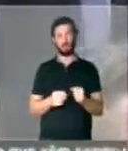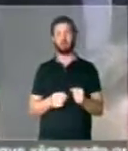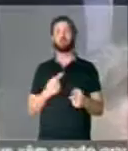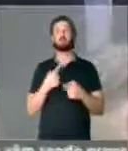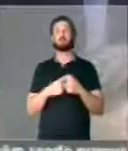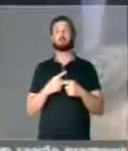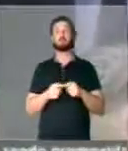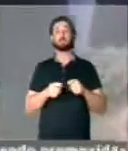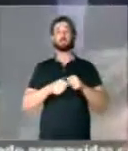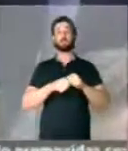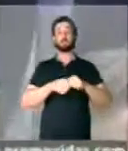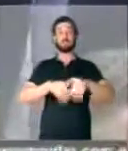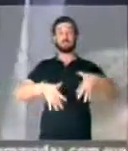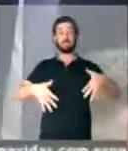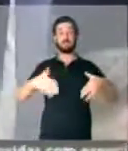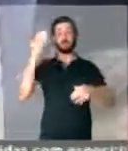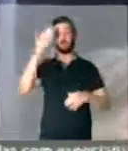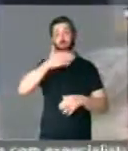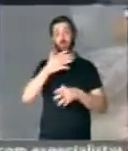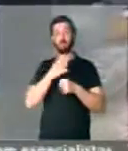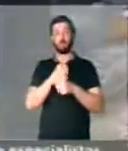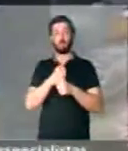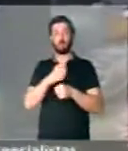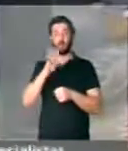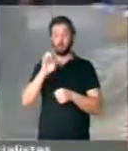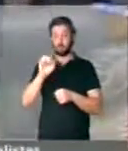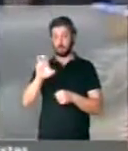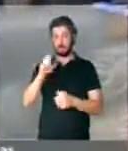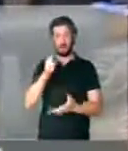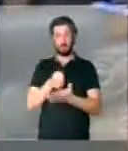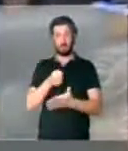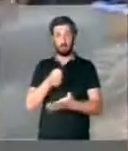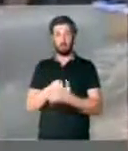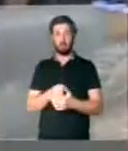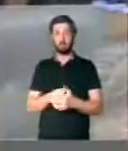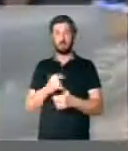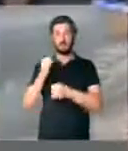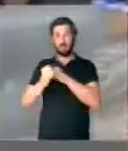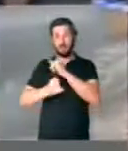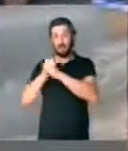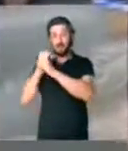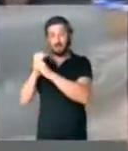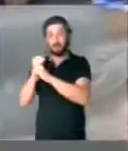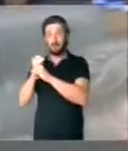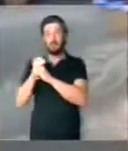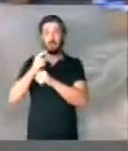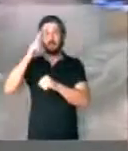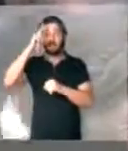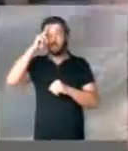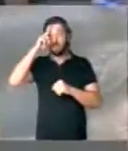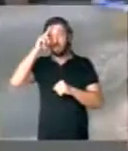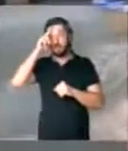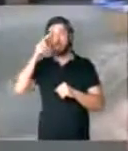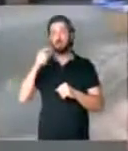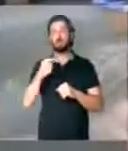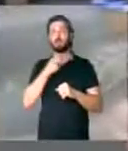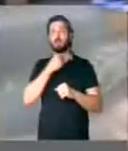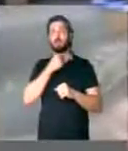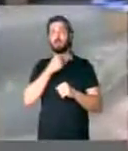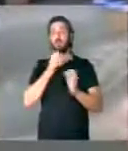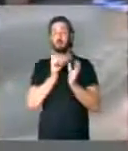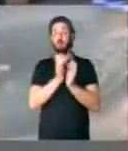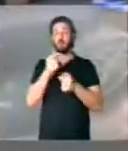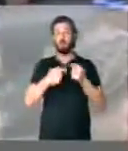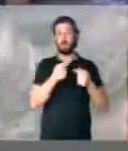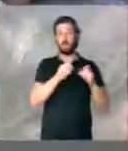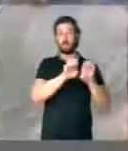Pelo sistema de prestação de contas que o TSE está exigindo online e todos os dias, as estruturas